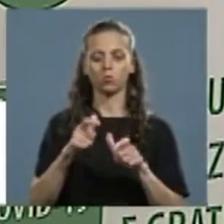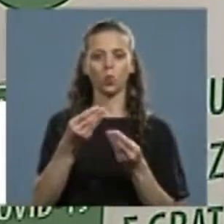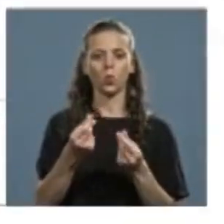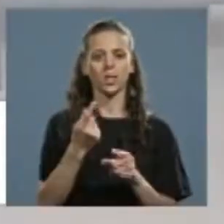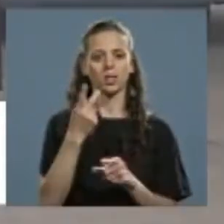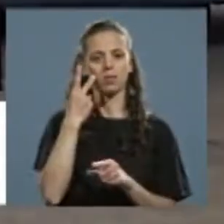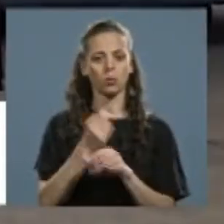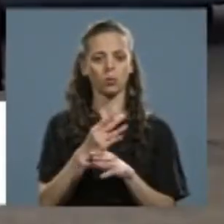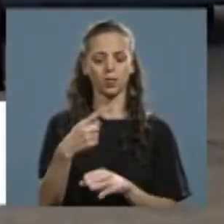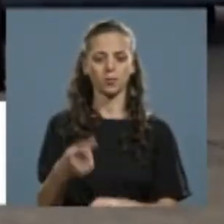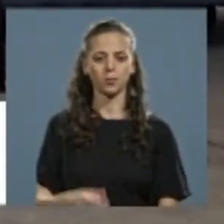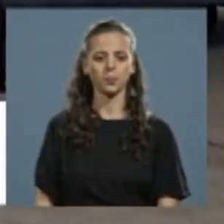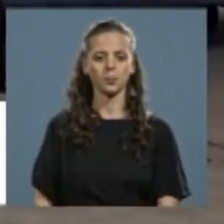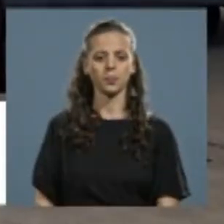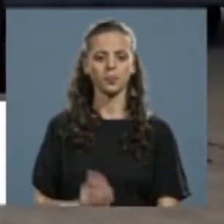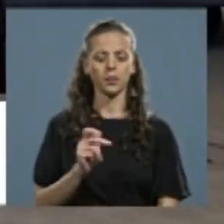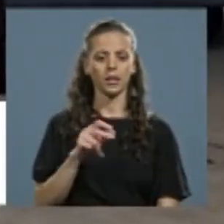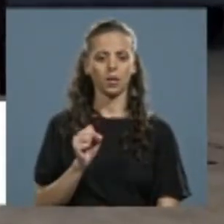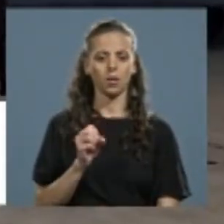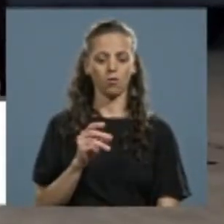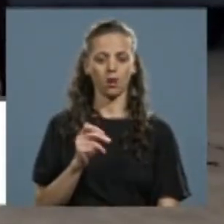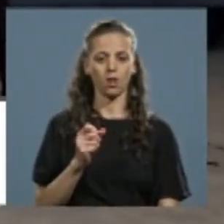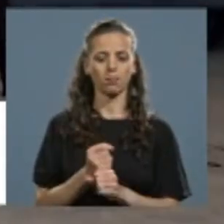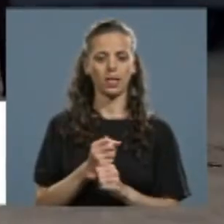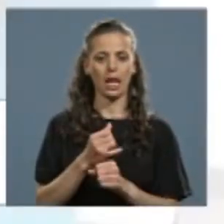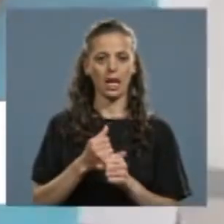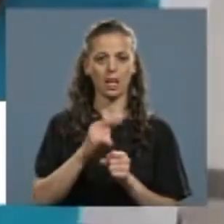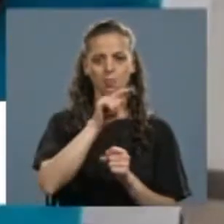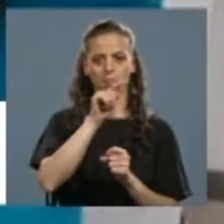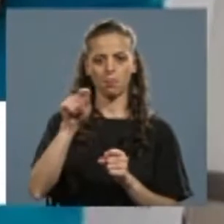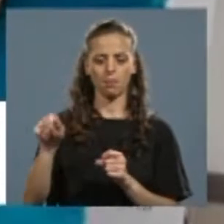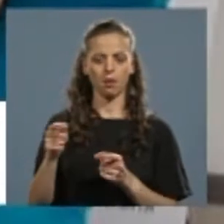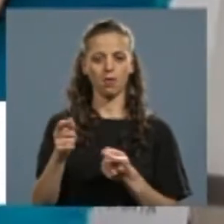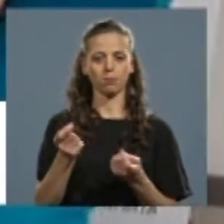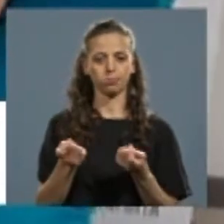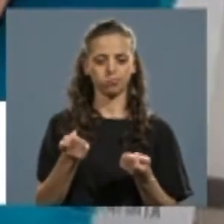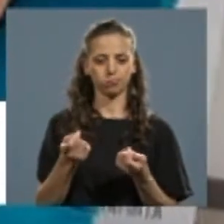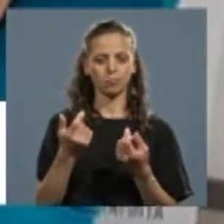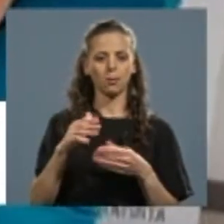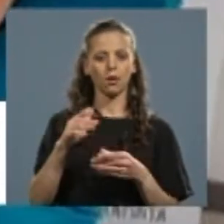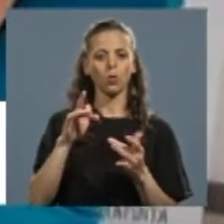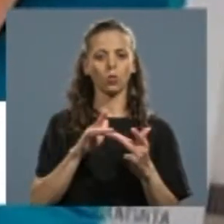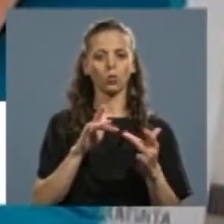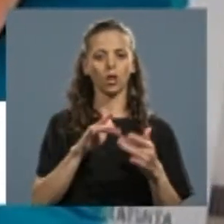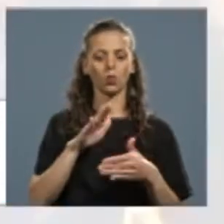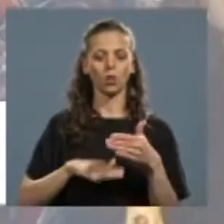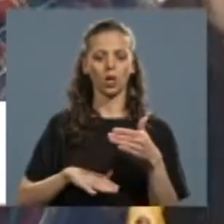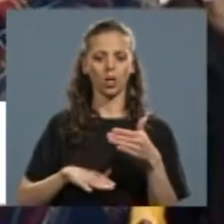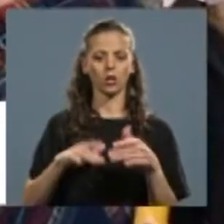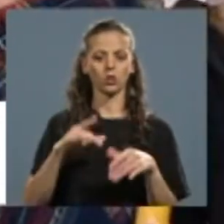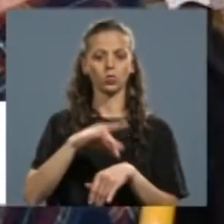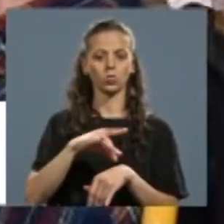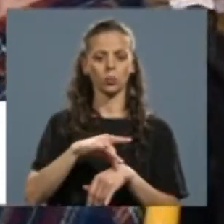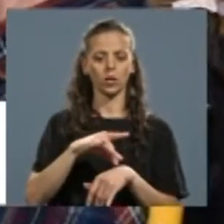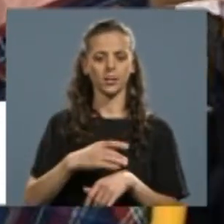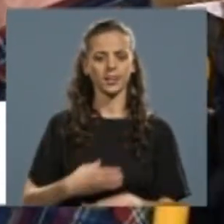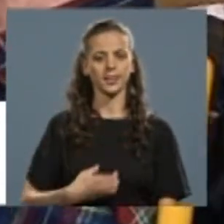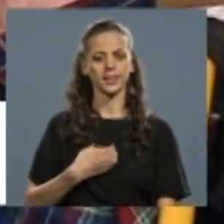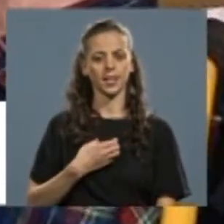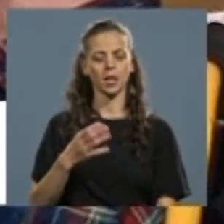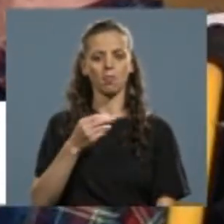de vida. Ana Gouveia já trabalhou em toda a ilha, é enfermeira gestora, mas é no contacto com os colegas e os doentes que se sente